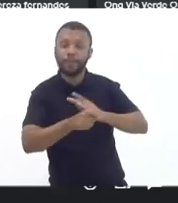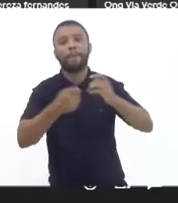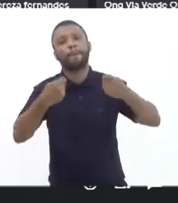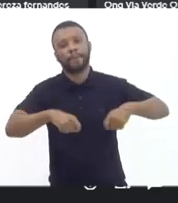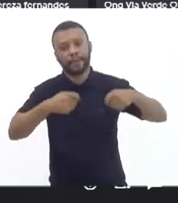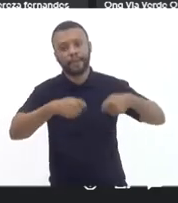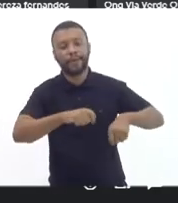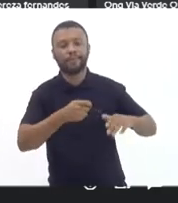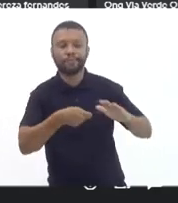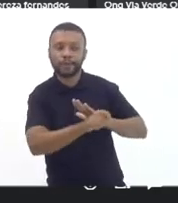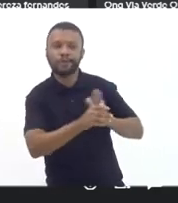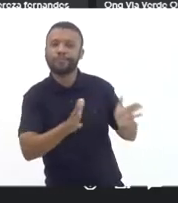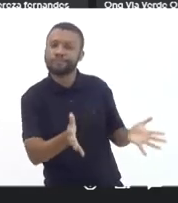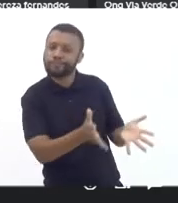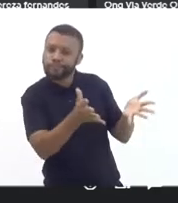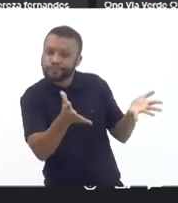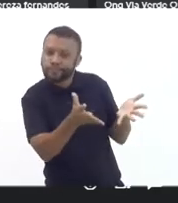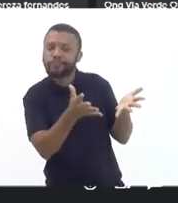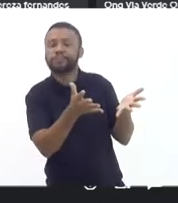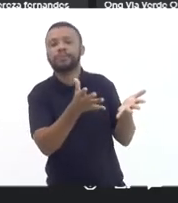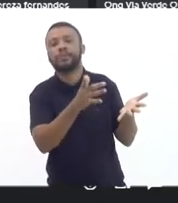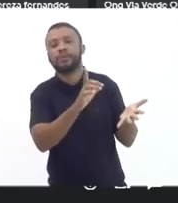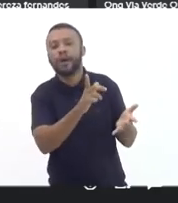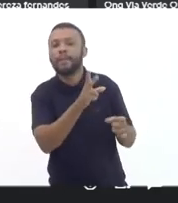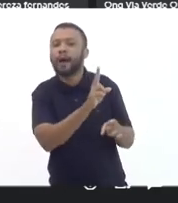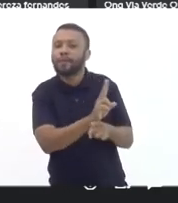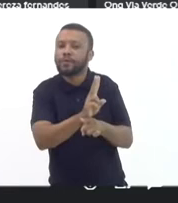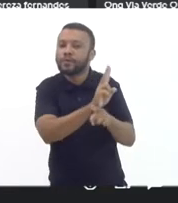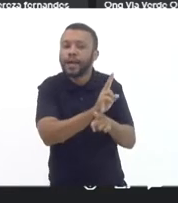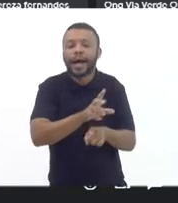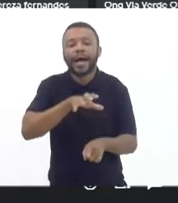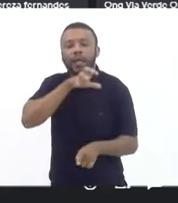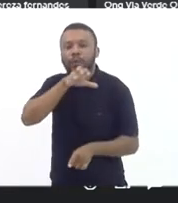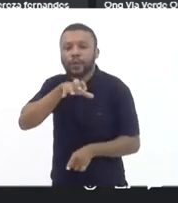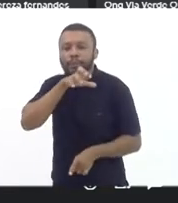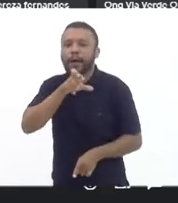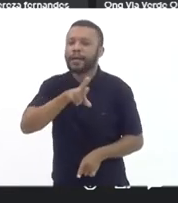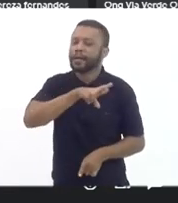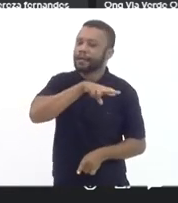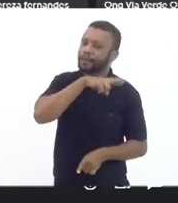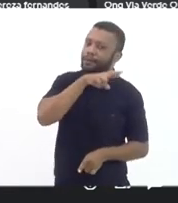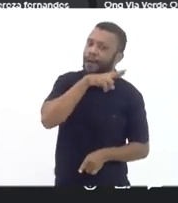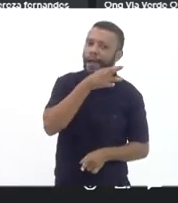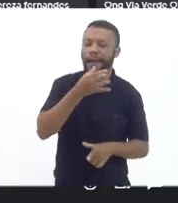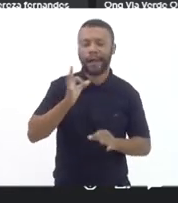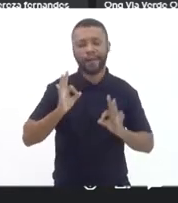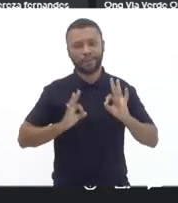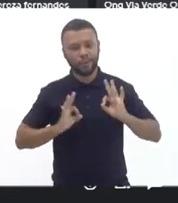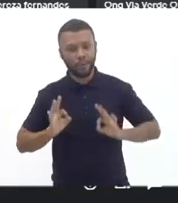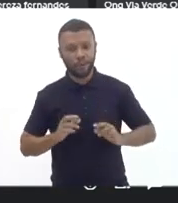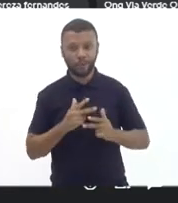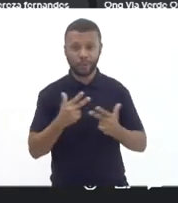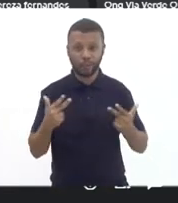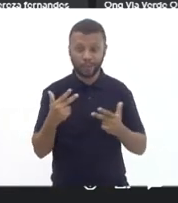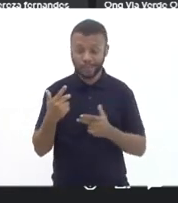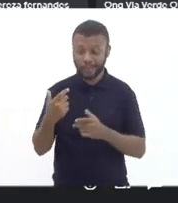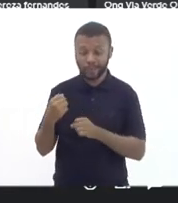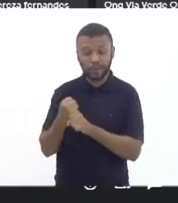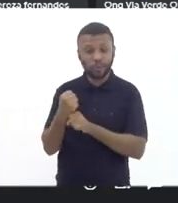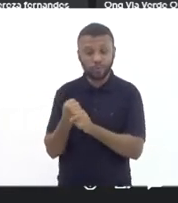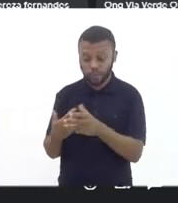recuperação, reabilitação, reintrodução de fauna silvestre. E a gente continua, 20 anos depois, falando da mesma